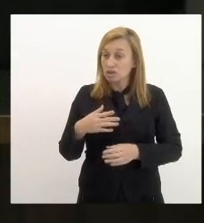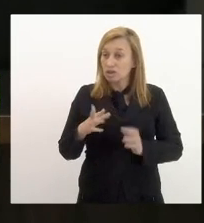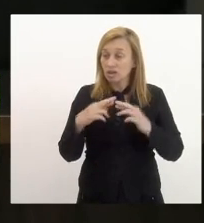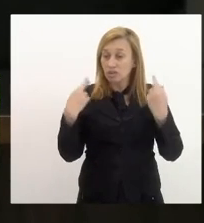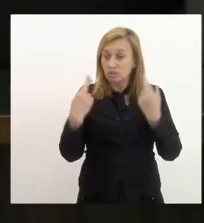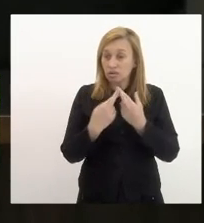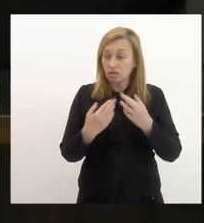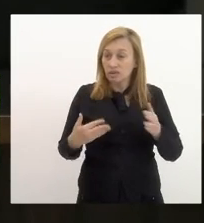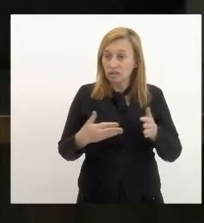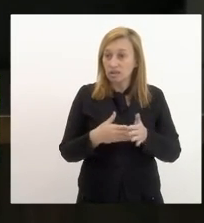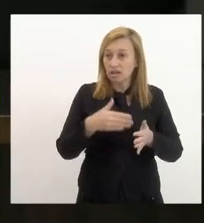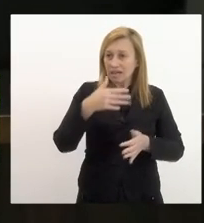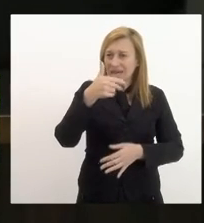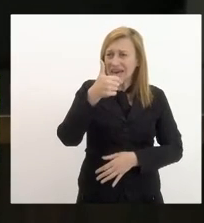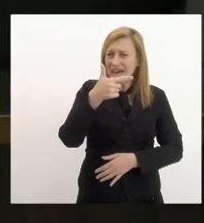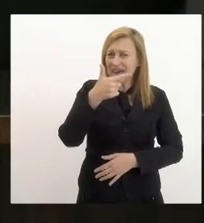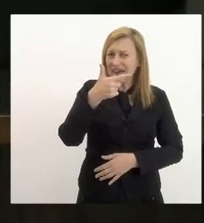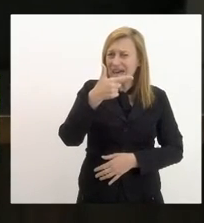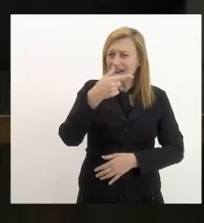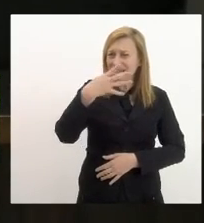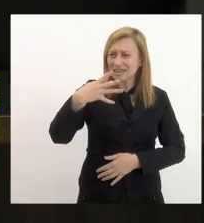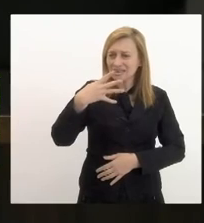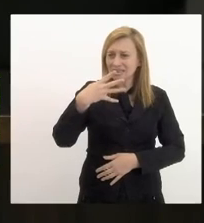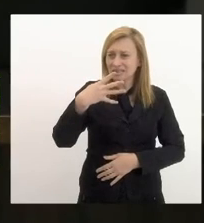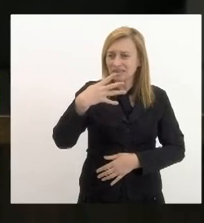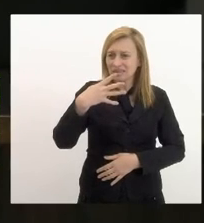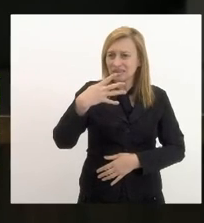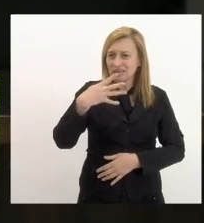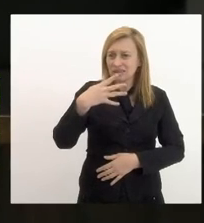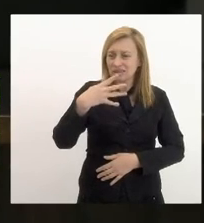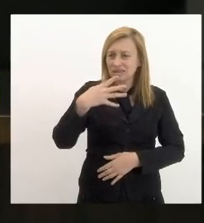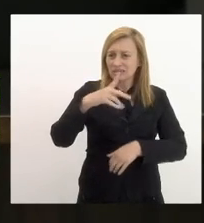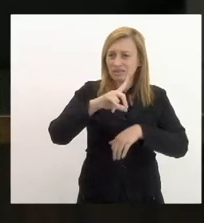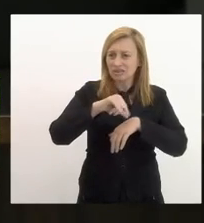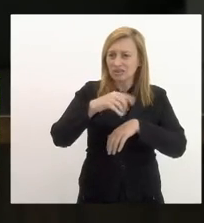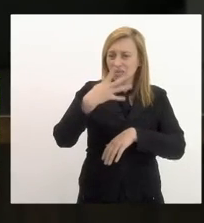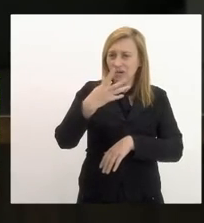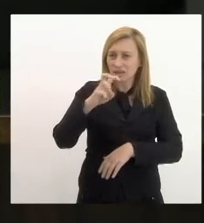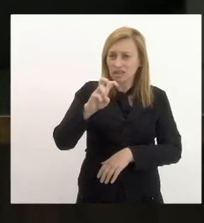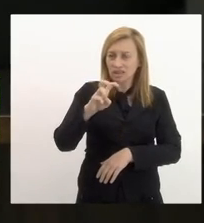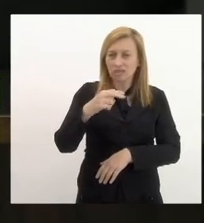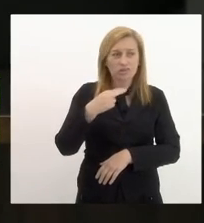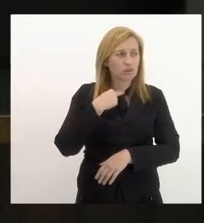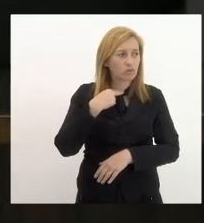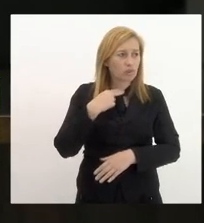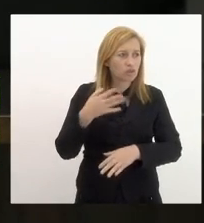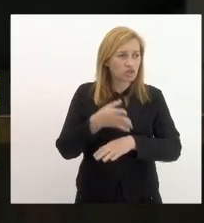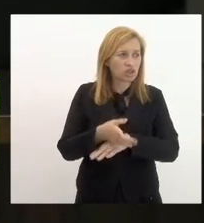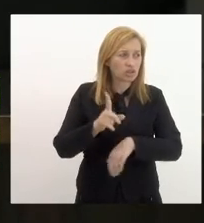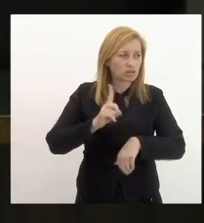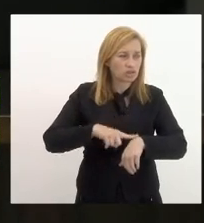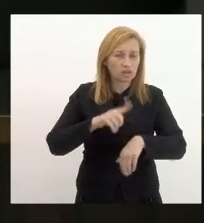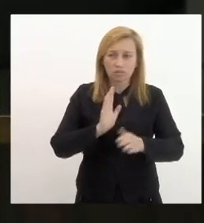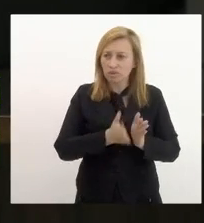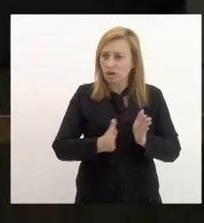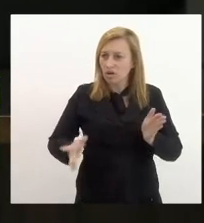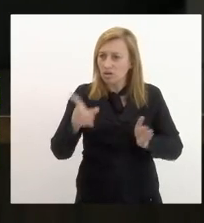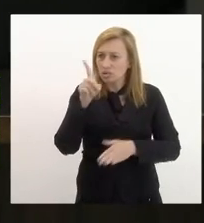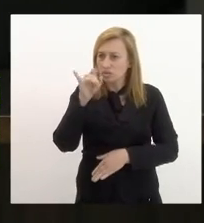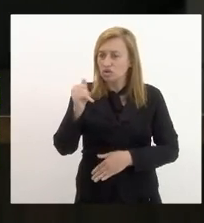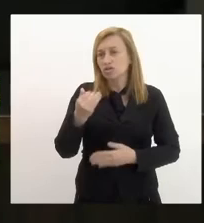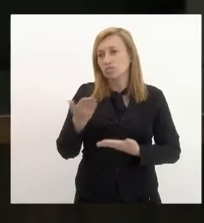pública até as 14:45 porque eu não posso ingressar no tempo da Ordem do dia